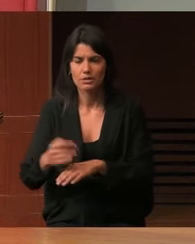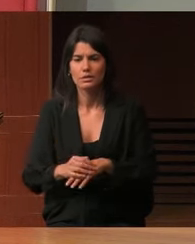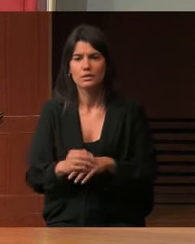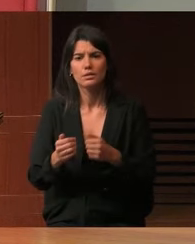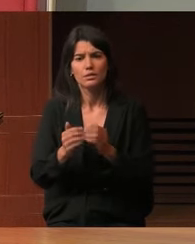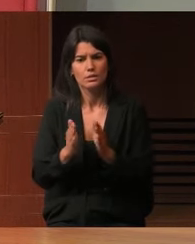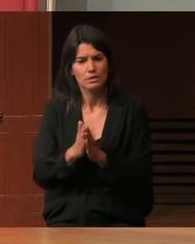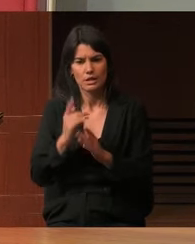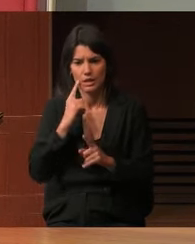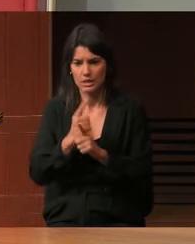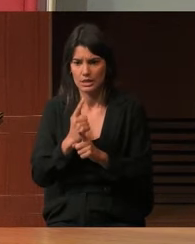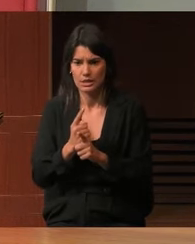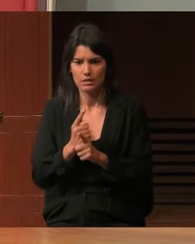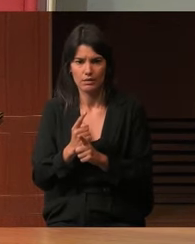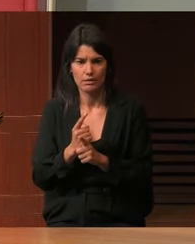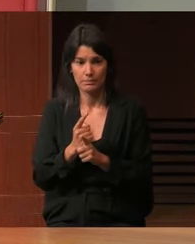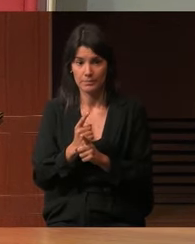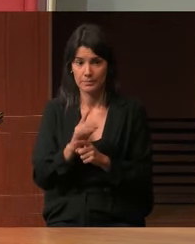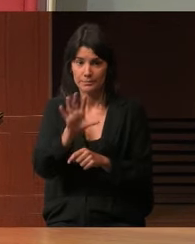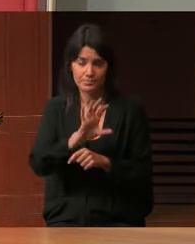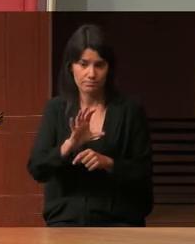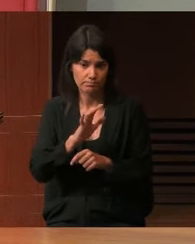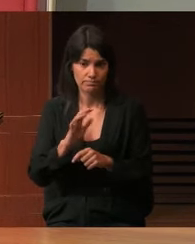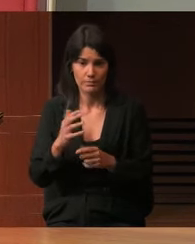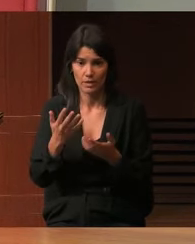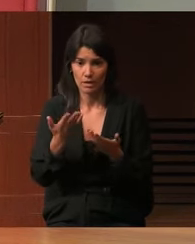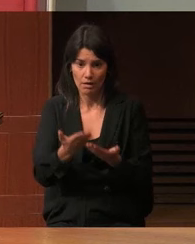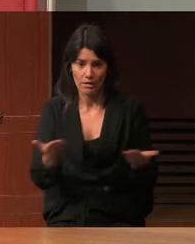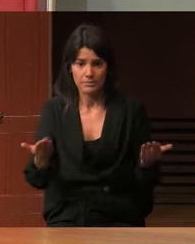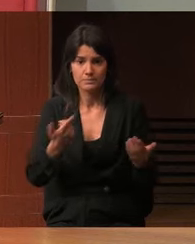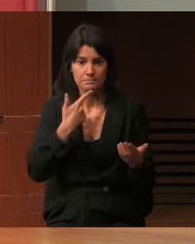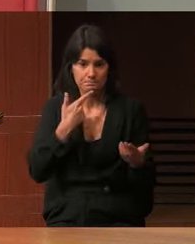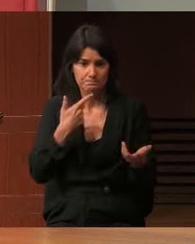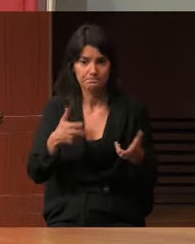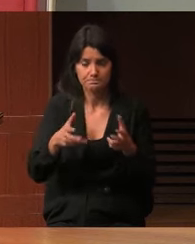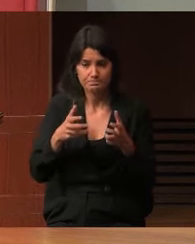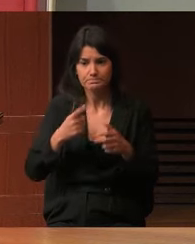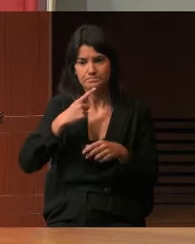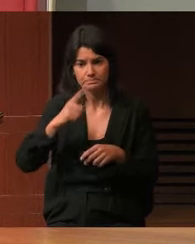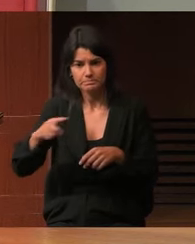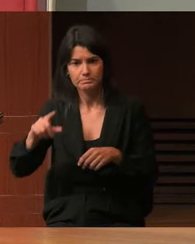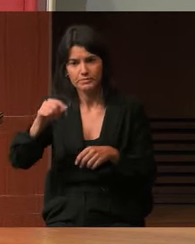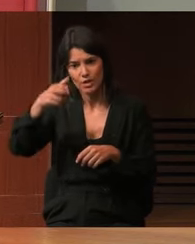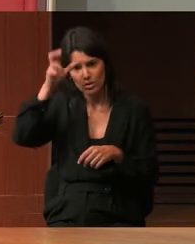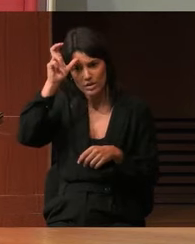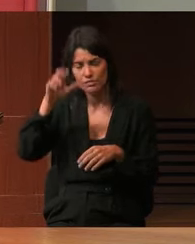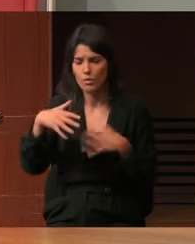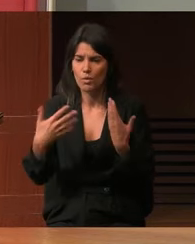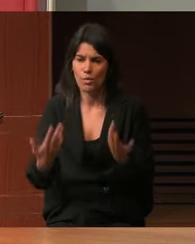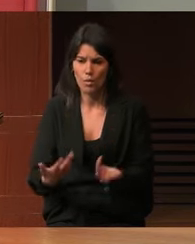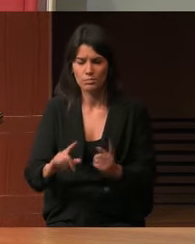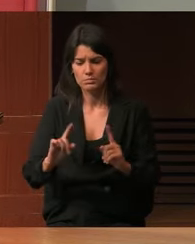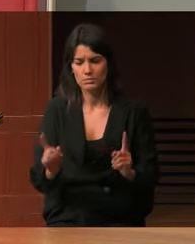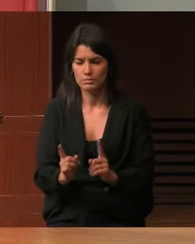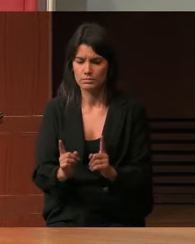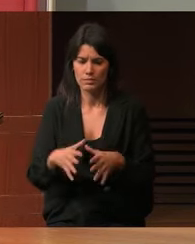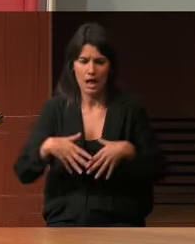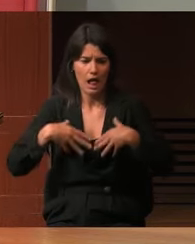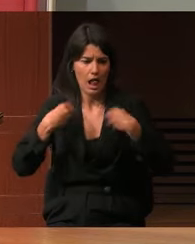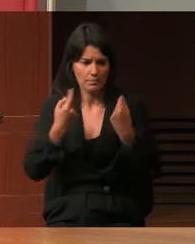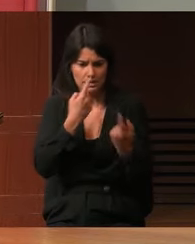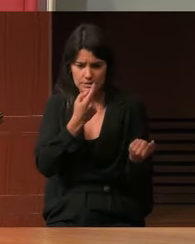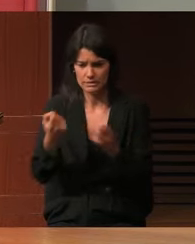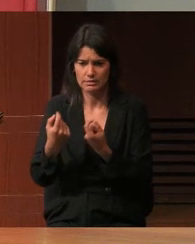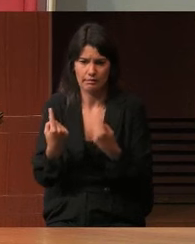de um mesmo conjunto de disposições perceptivas, apetitivas e cognitivas, ou, em poucas palavras, de uma alma